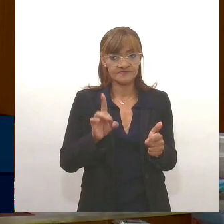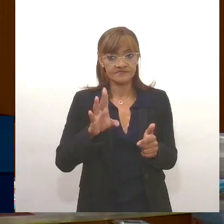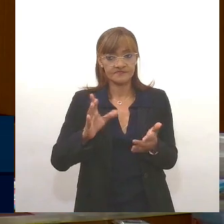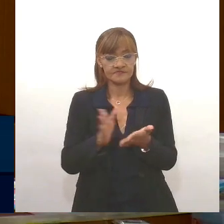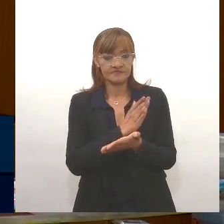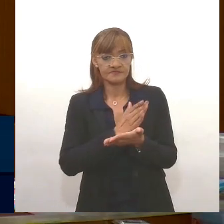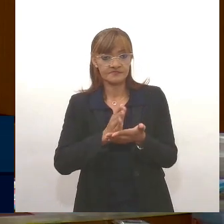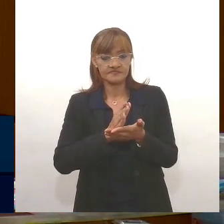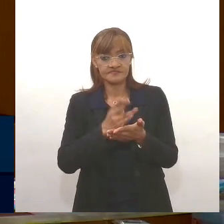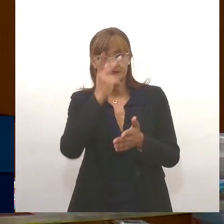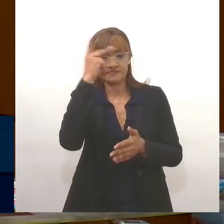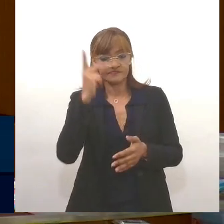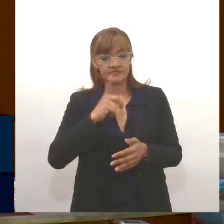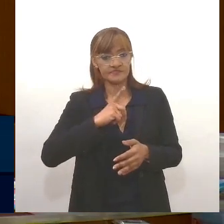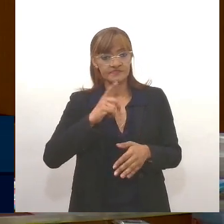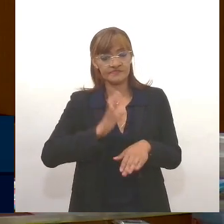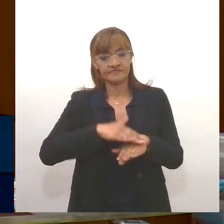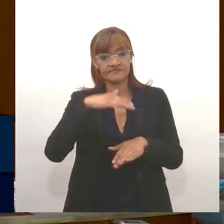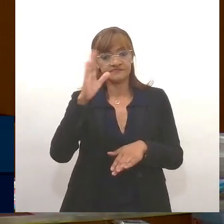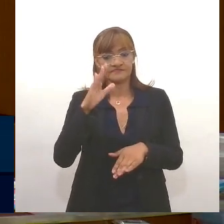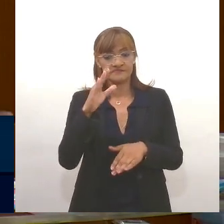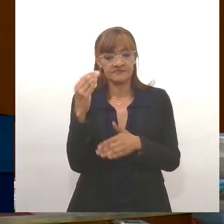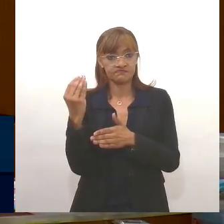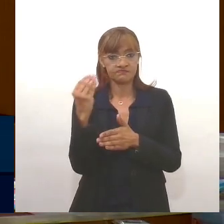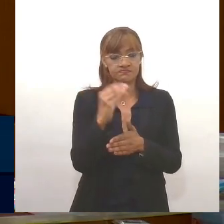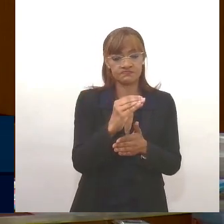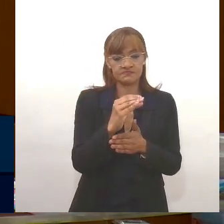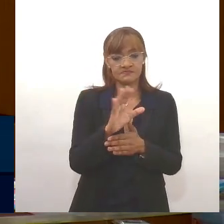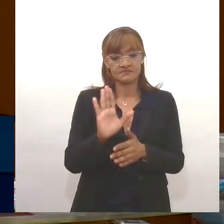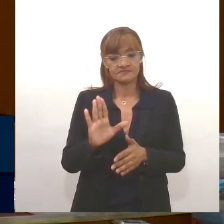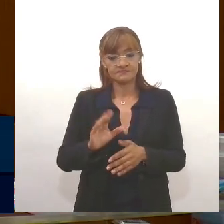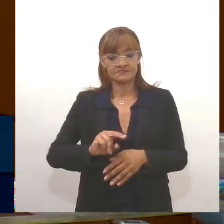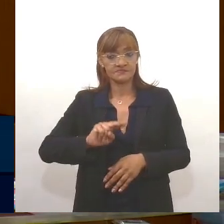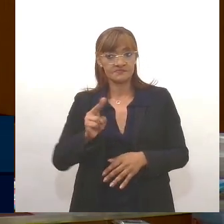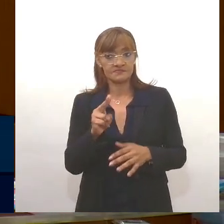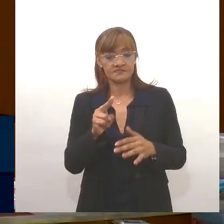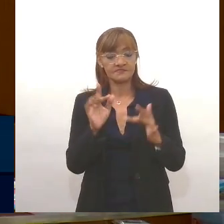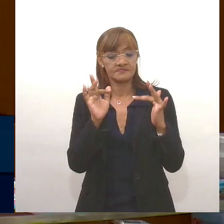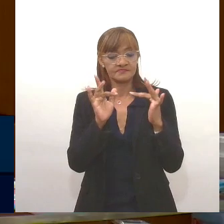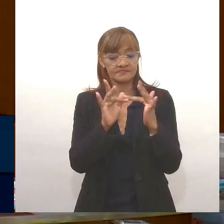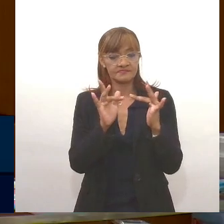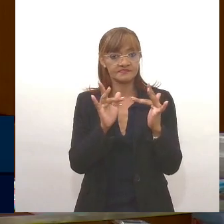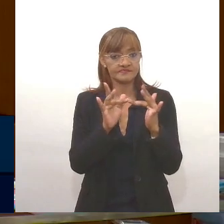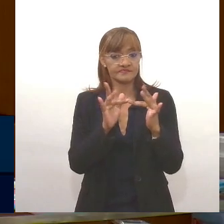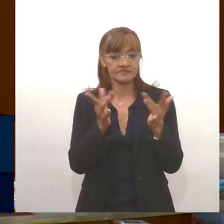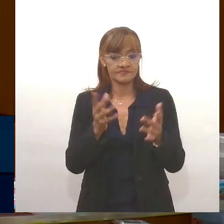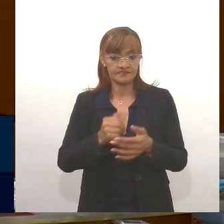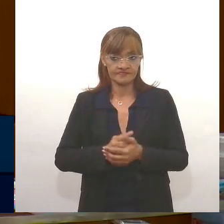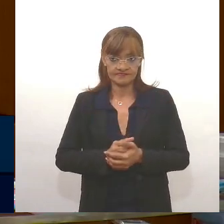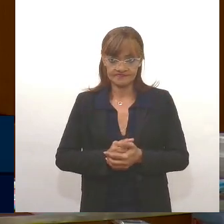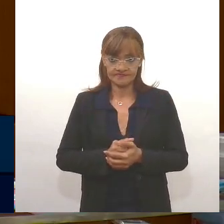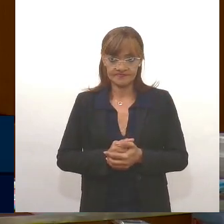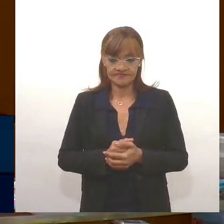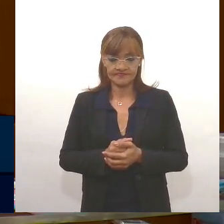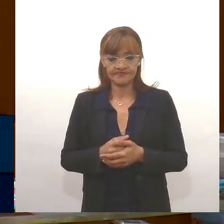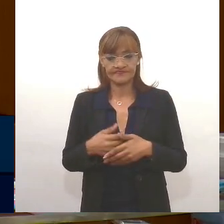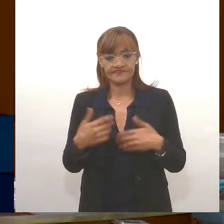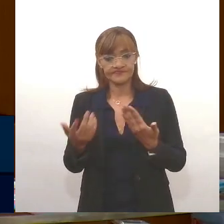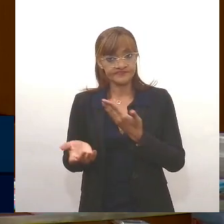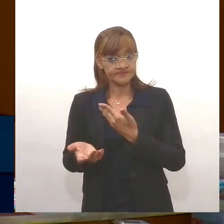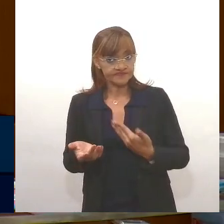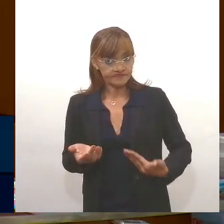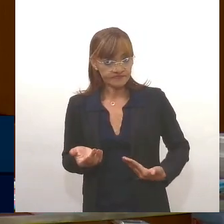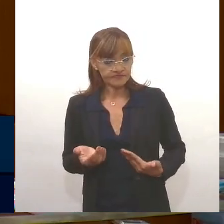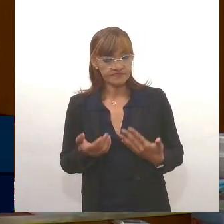proximidades com o poder público então eu deixo aqui minha reflexão vejo que as pessoas que